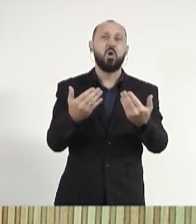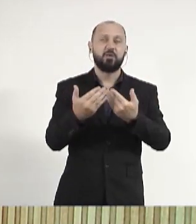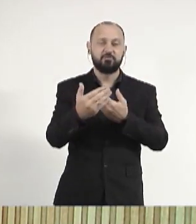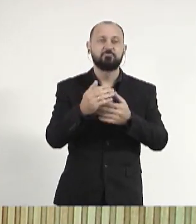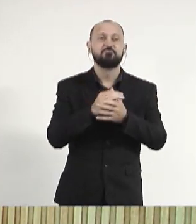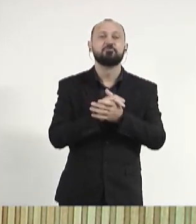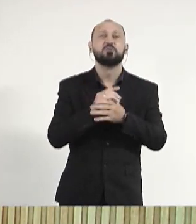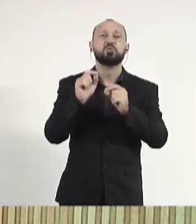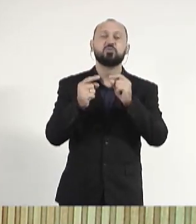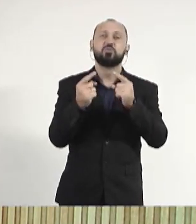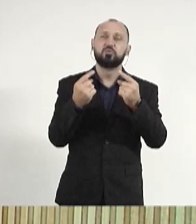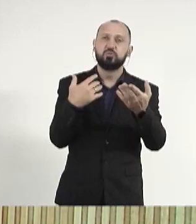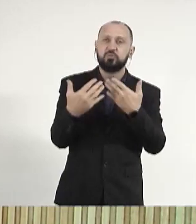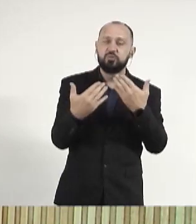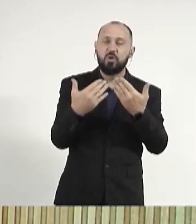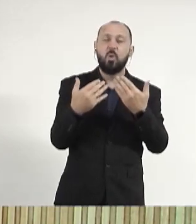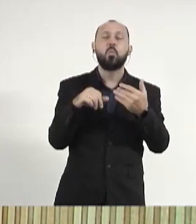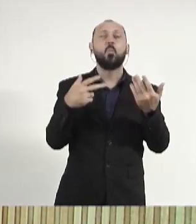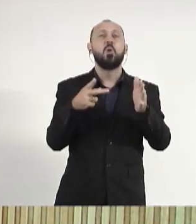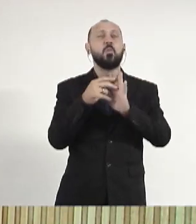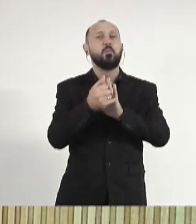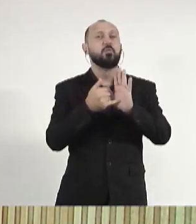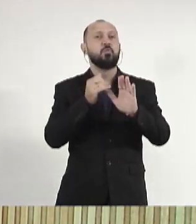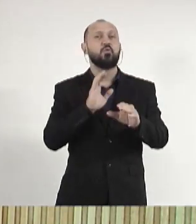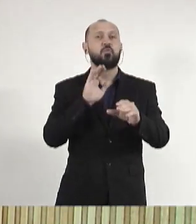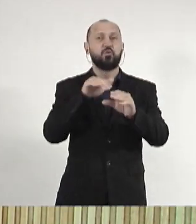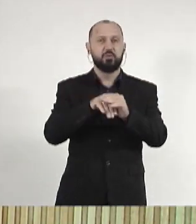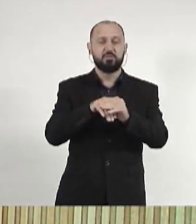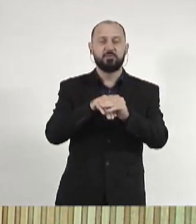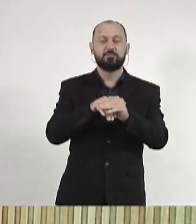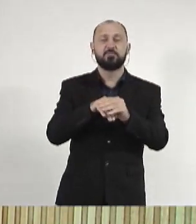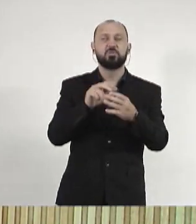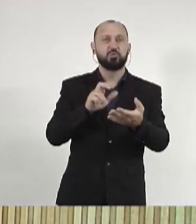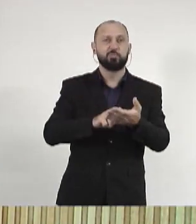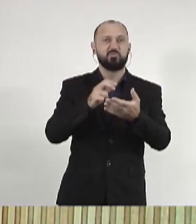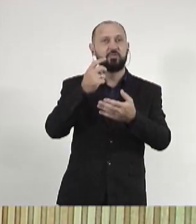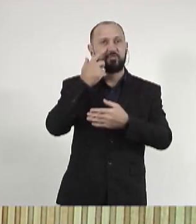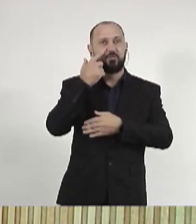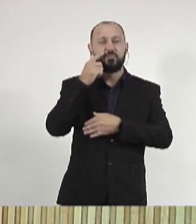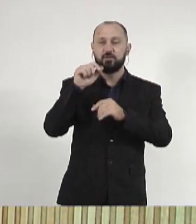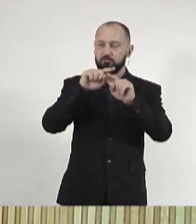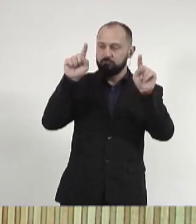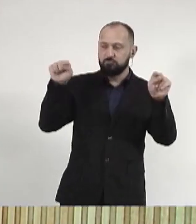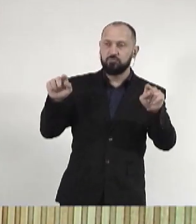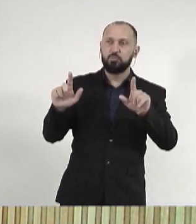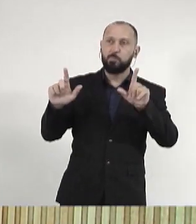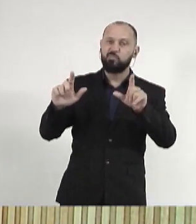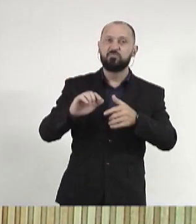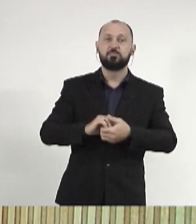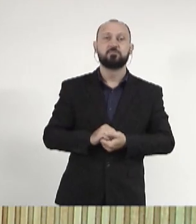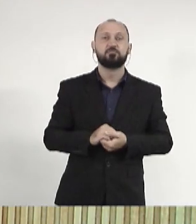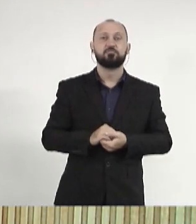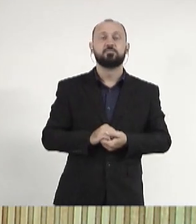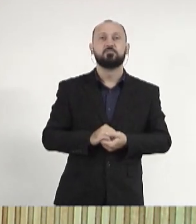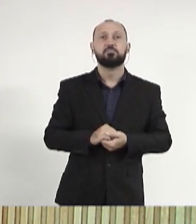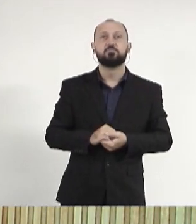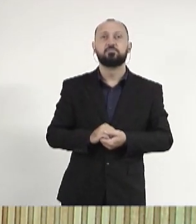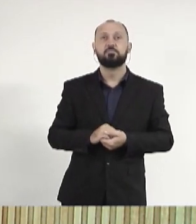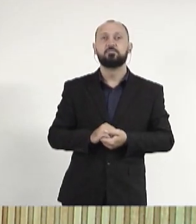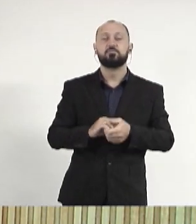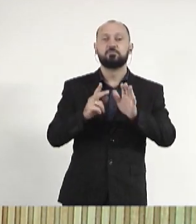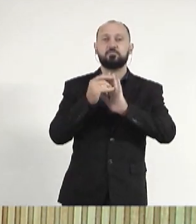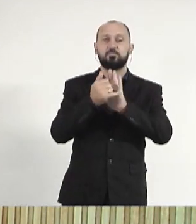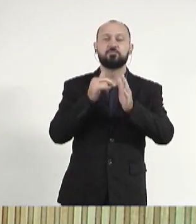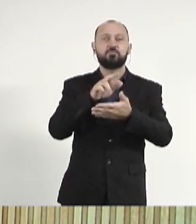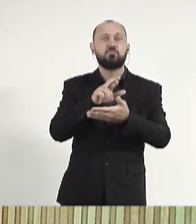então, do que foi debatido, quais foram os projetos votados nessa manhã. Vamos conferir aqui na tela. E a gente começa com o projeto